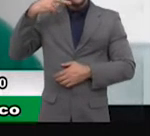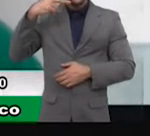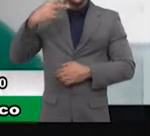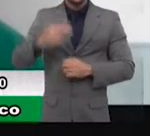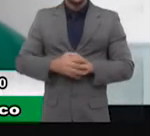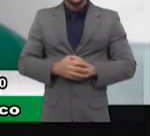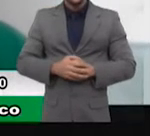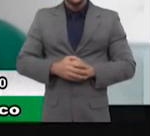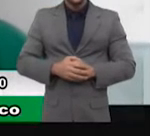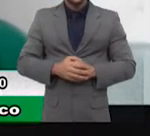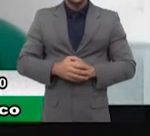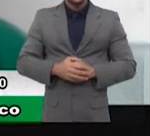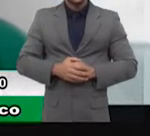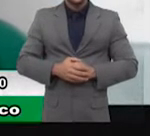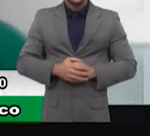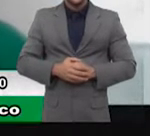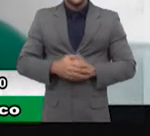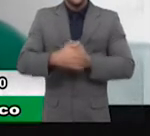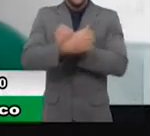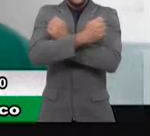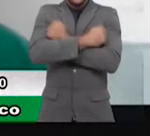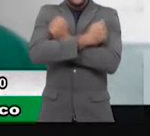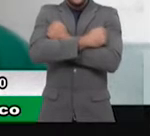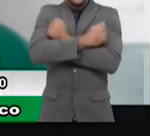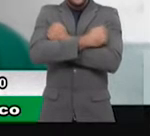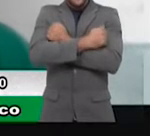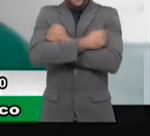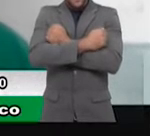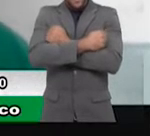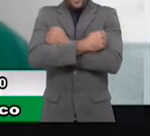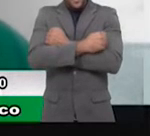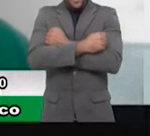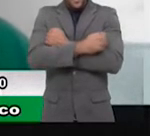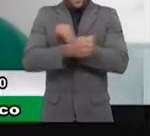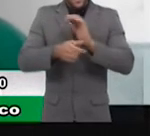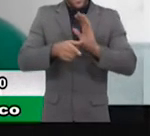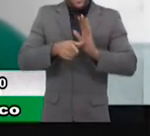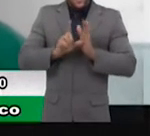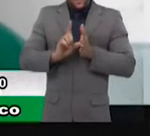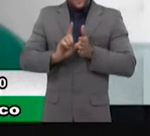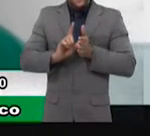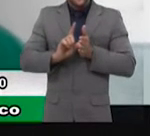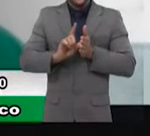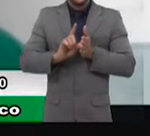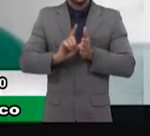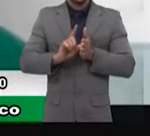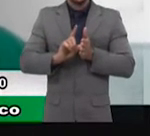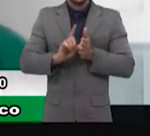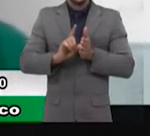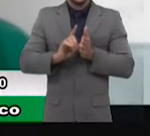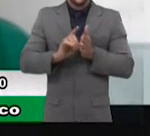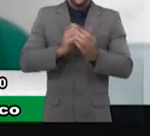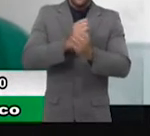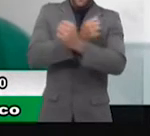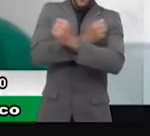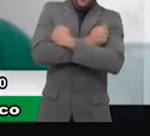queria deixar um abraço, antes de falar com os senhores, deixar um abraço